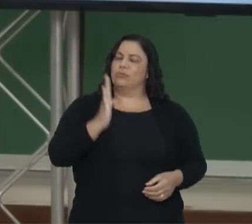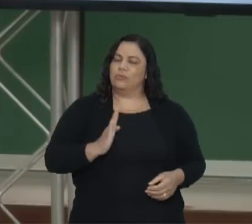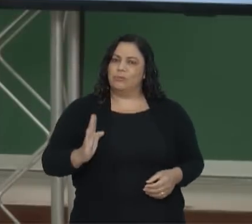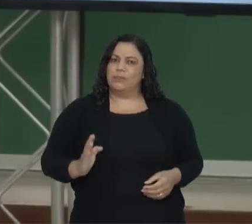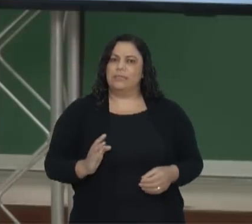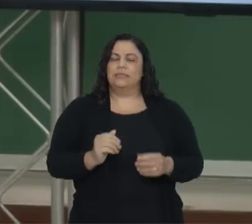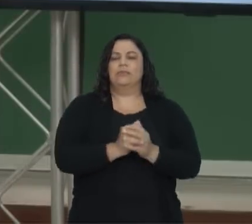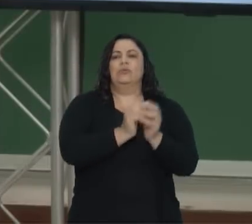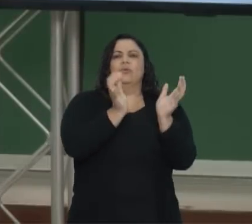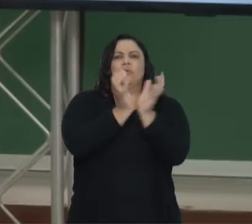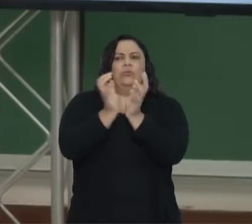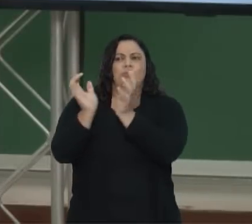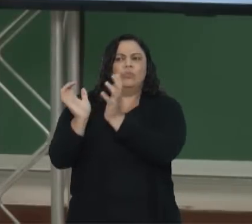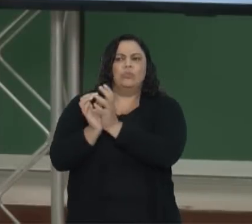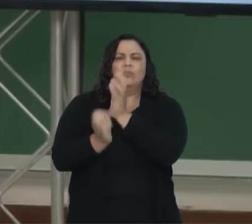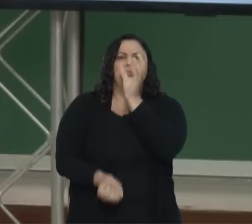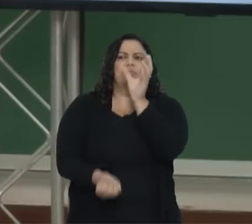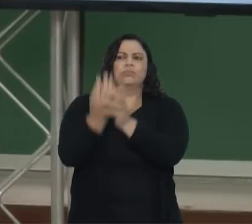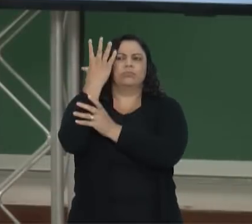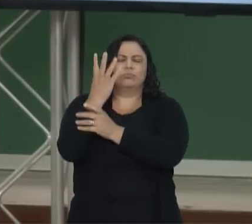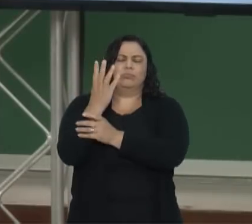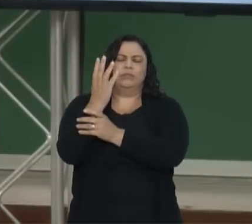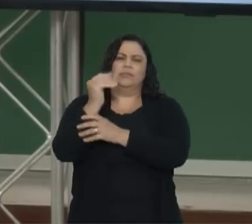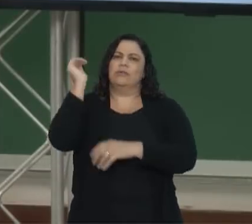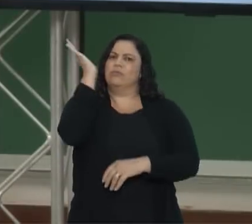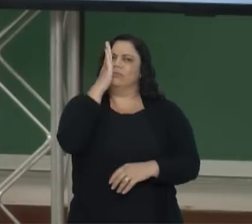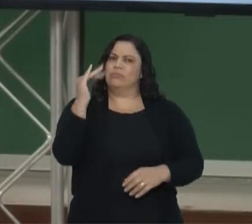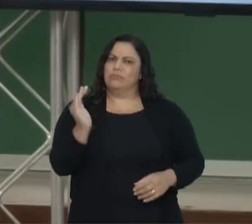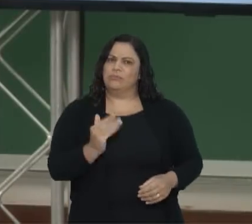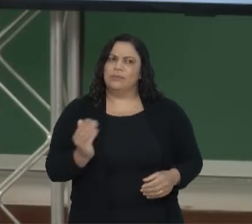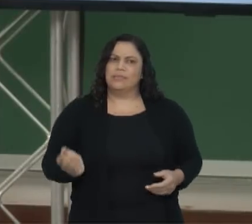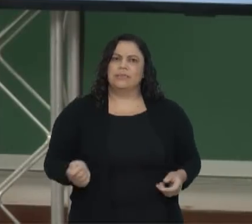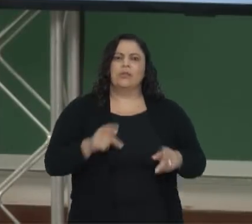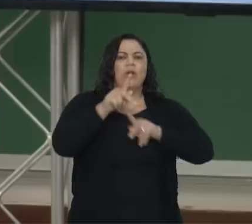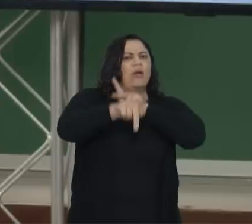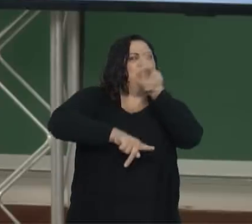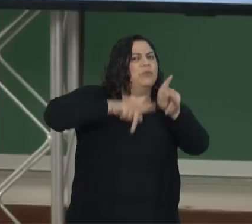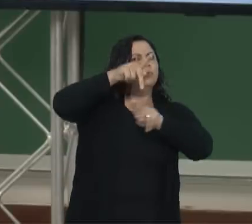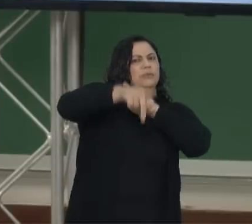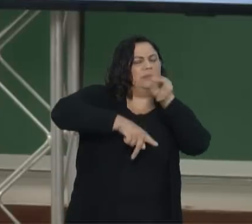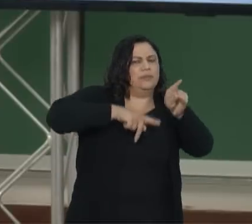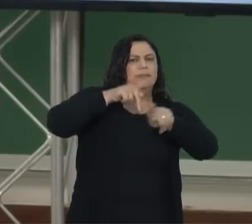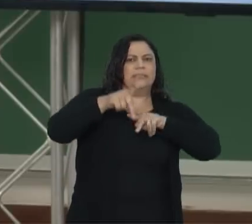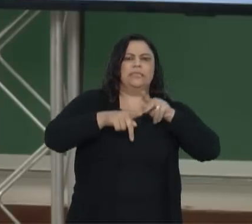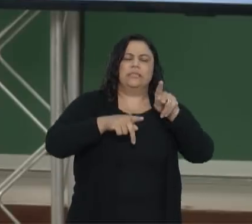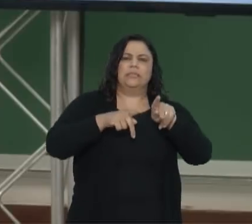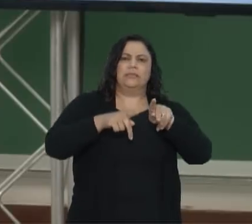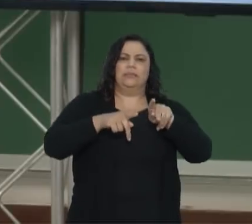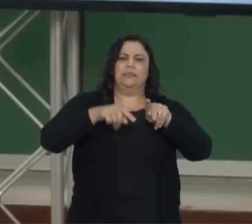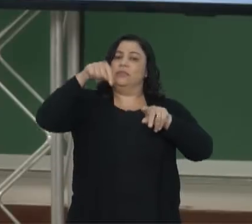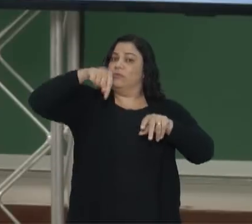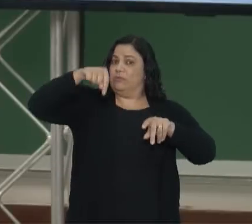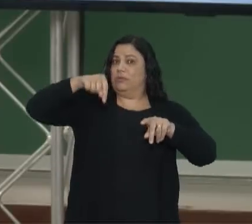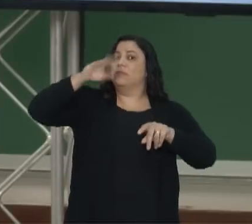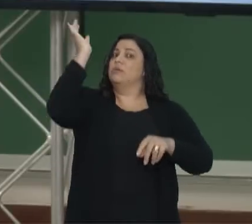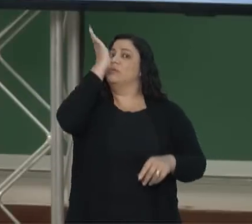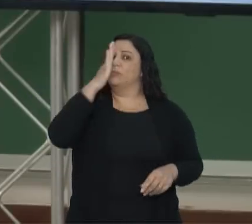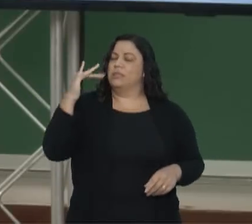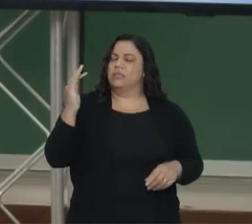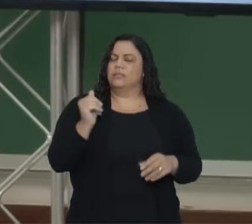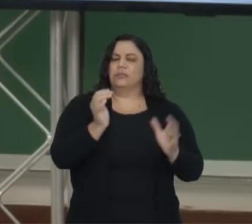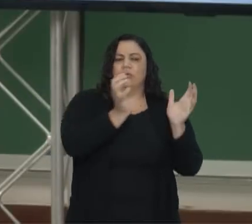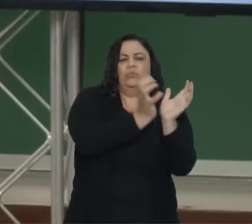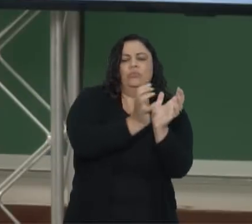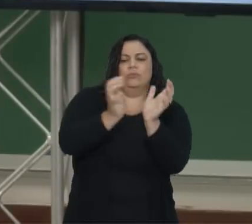brasileira. Dentro daquela ideia de que a população brasileira ela se forma a partir de 3 grandes grupos, né?